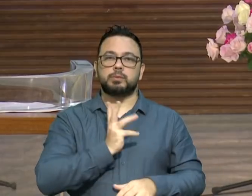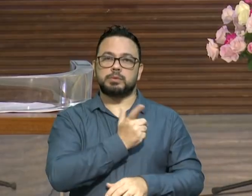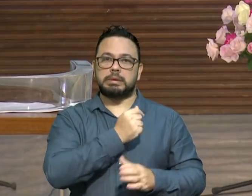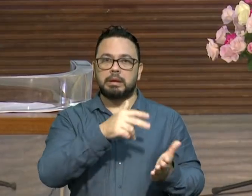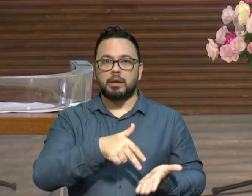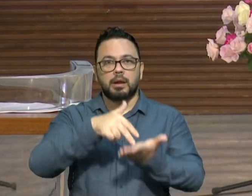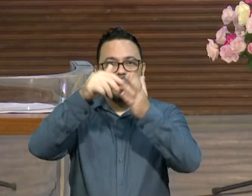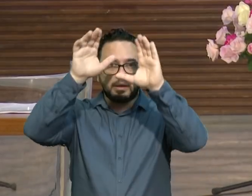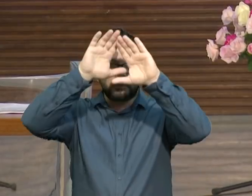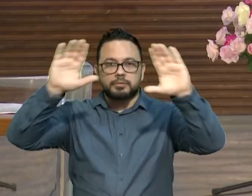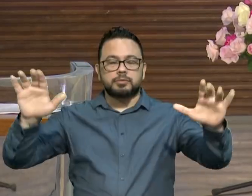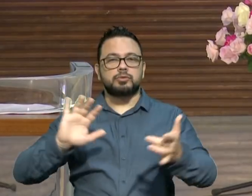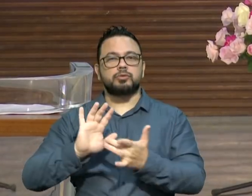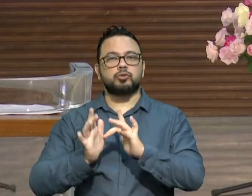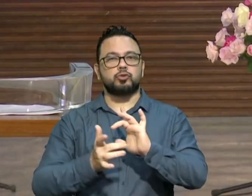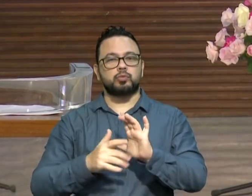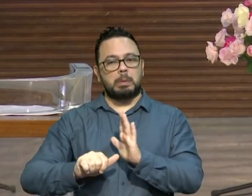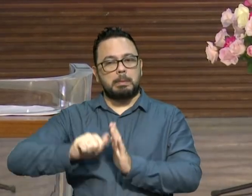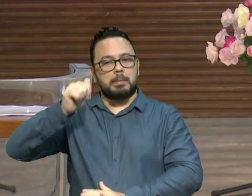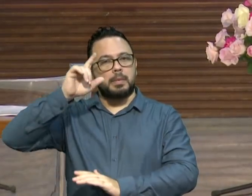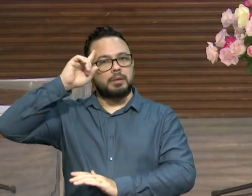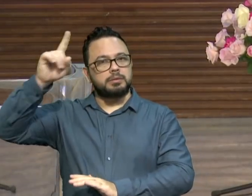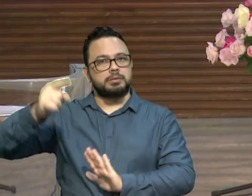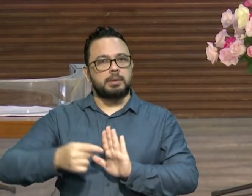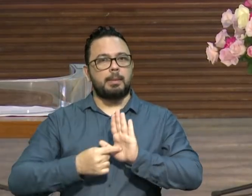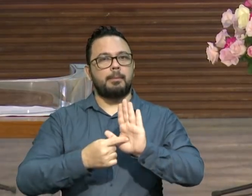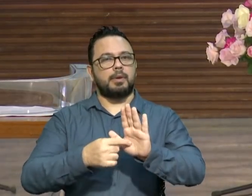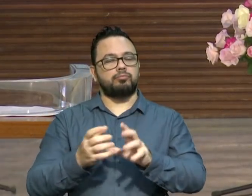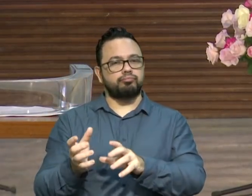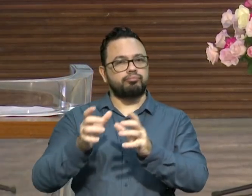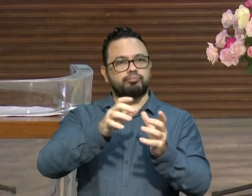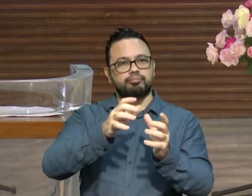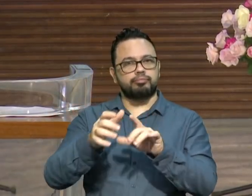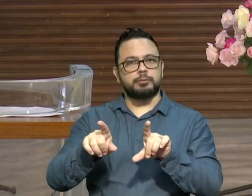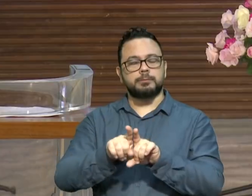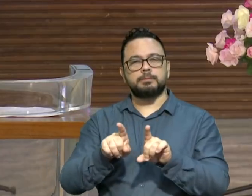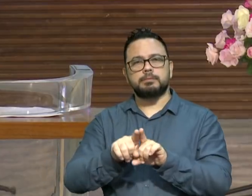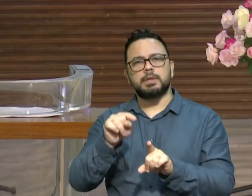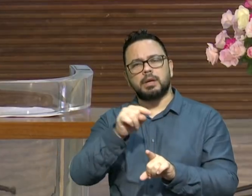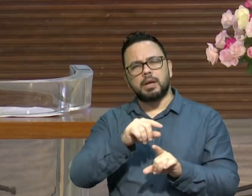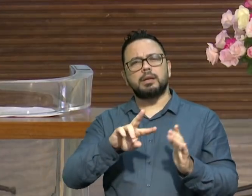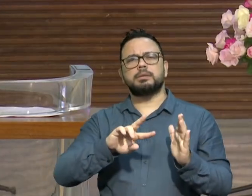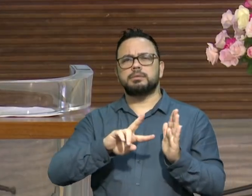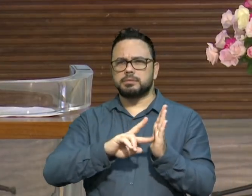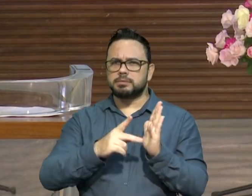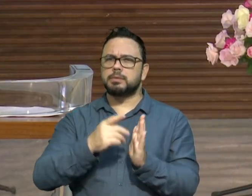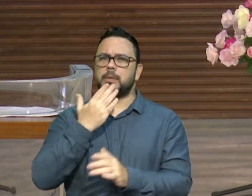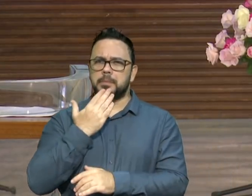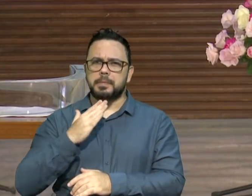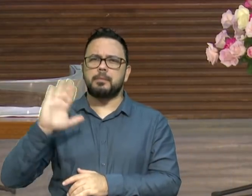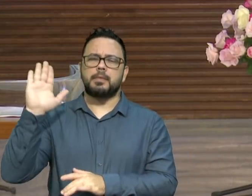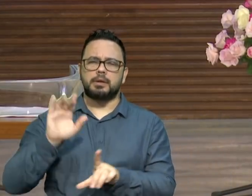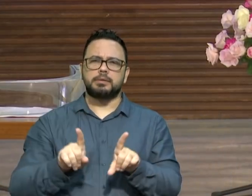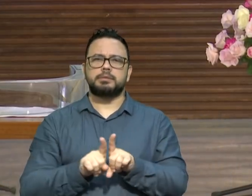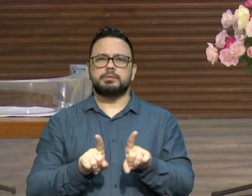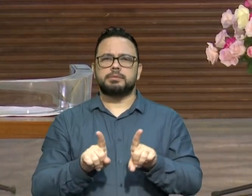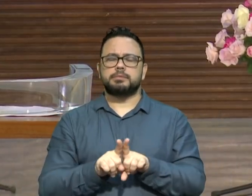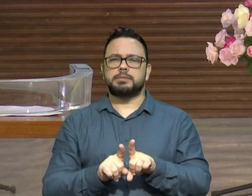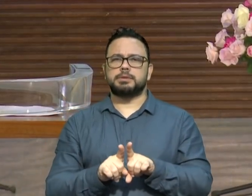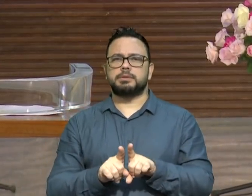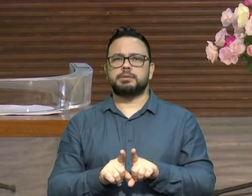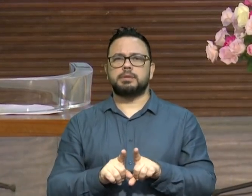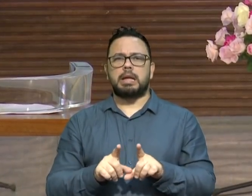em que as premissas foram apresentadas no templo Assim como as Primícias era uma promessa e uma certeza da